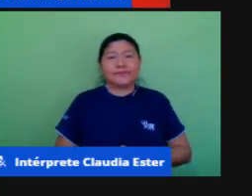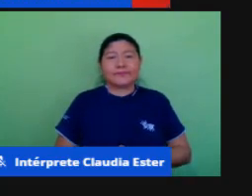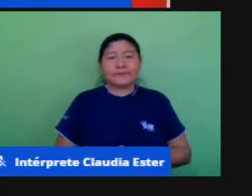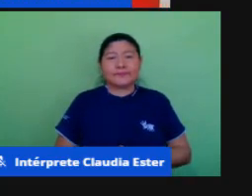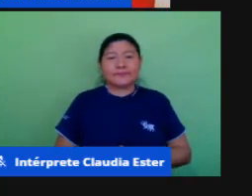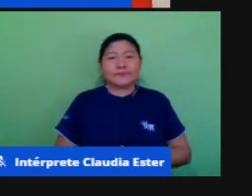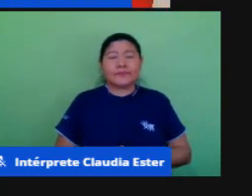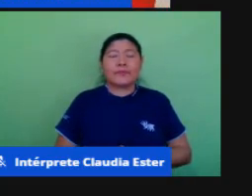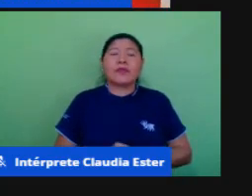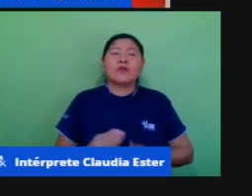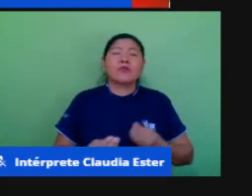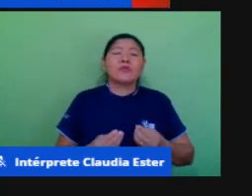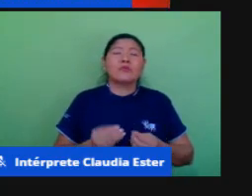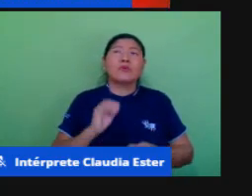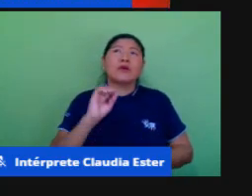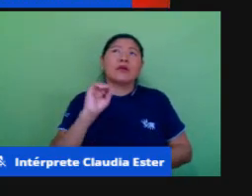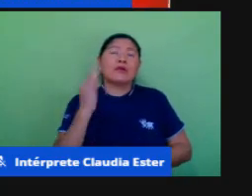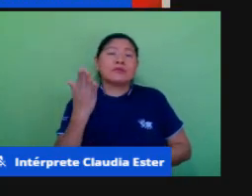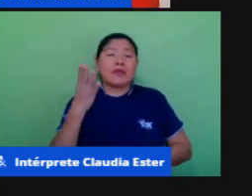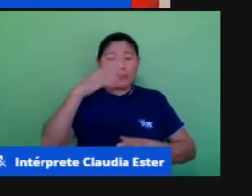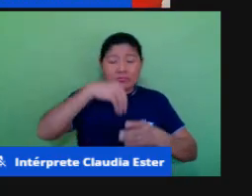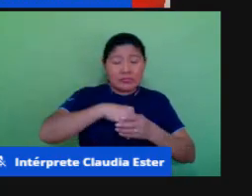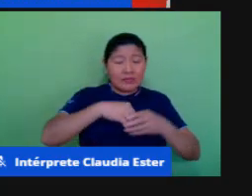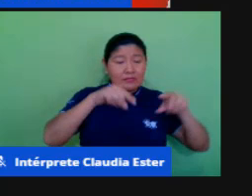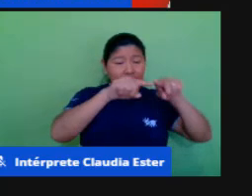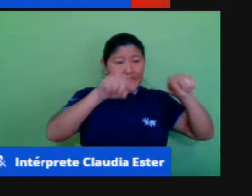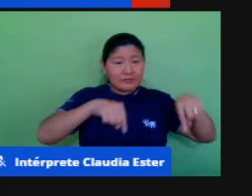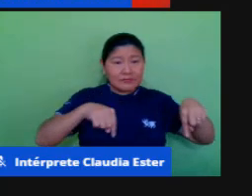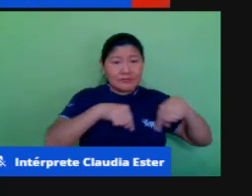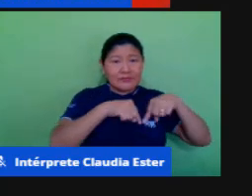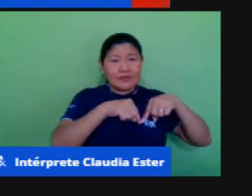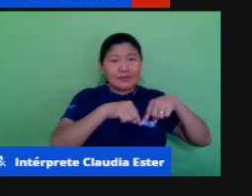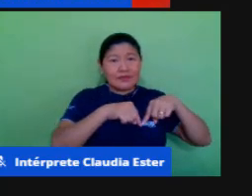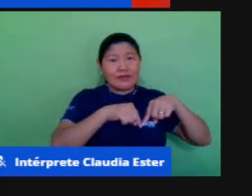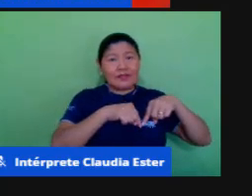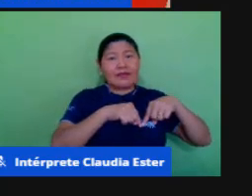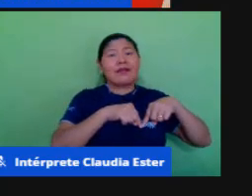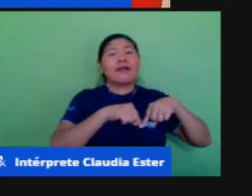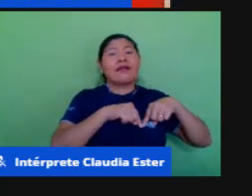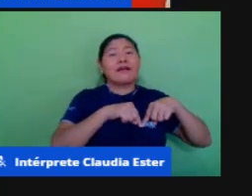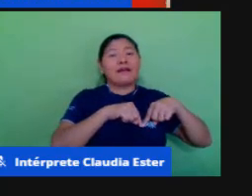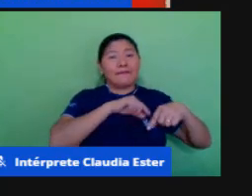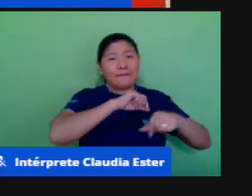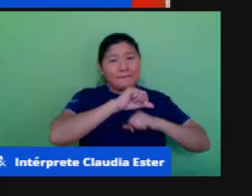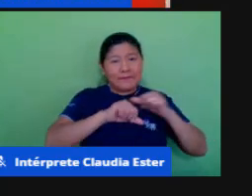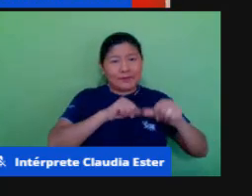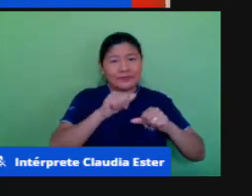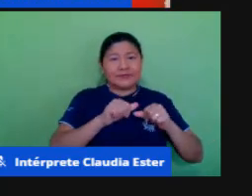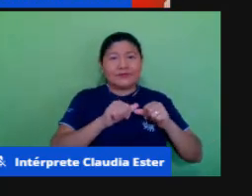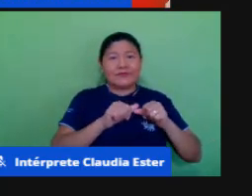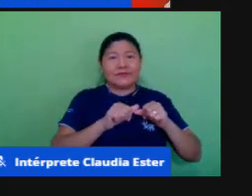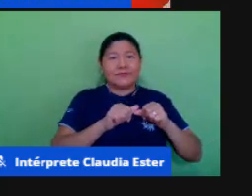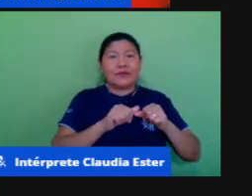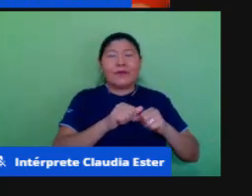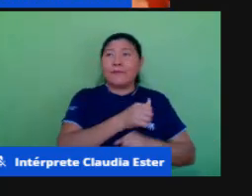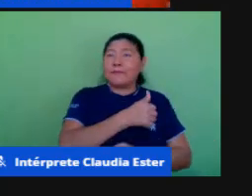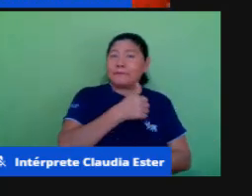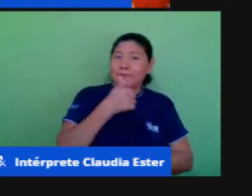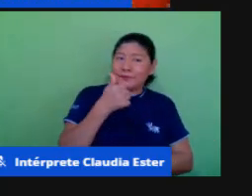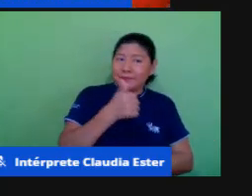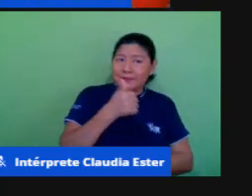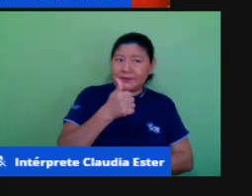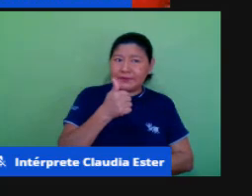O passo a passo da sala de aula invertida. Então, eu preciso aí, primeiramente, né, o conteúdo